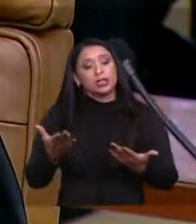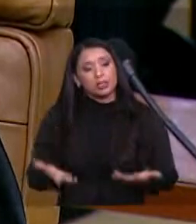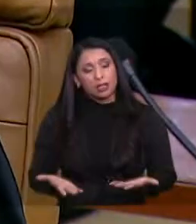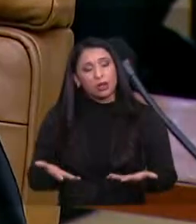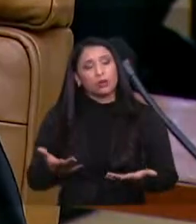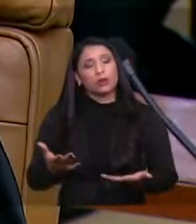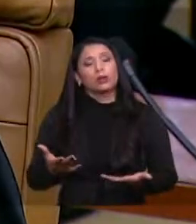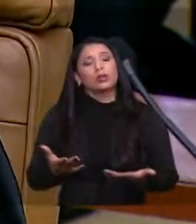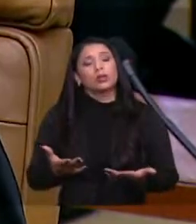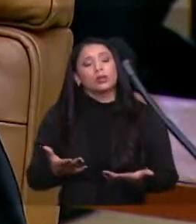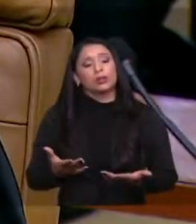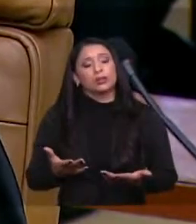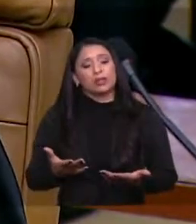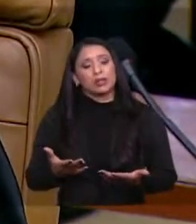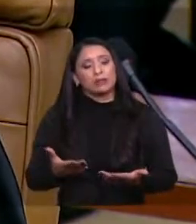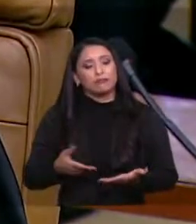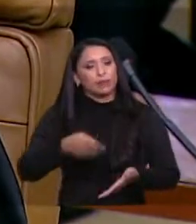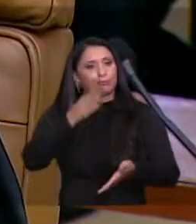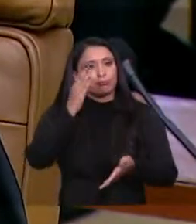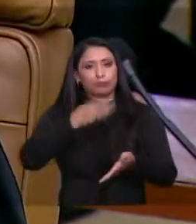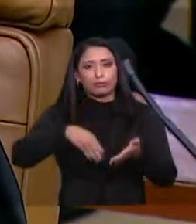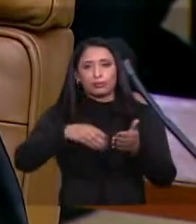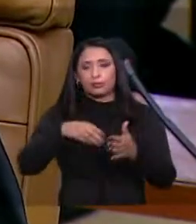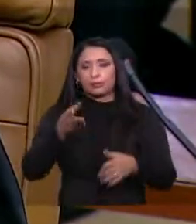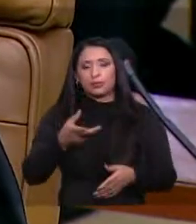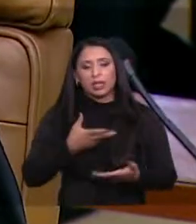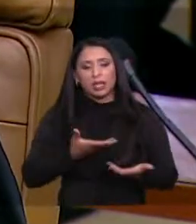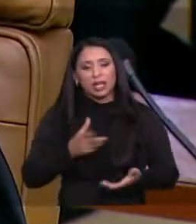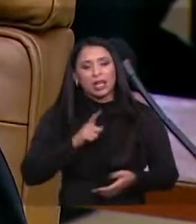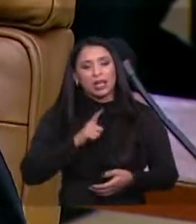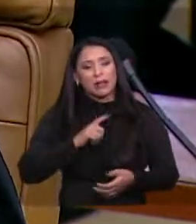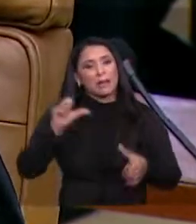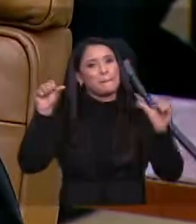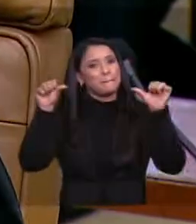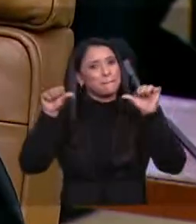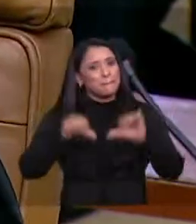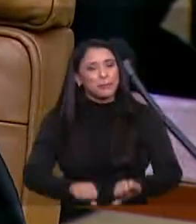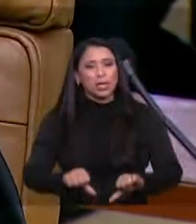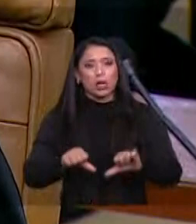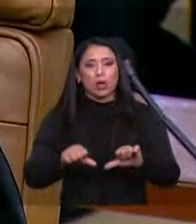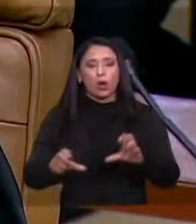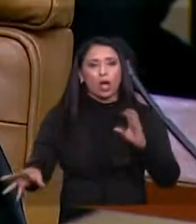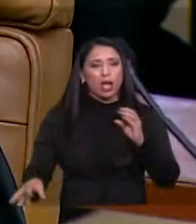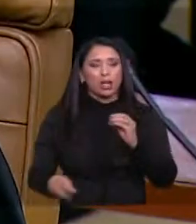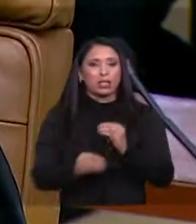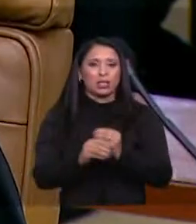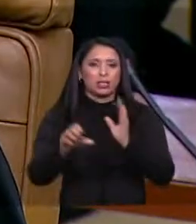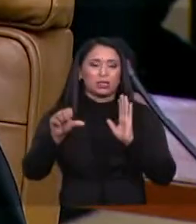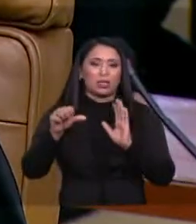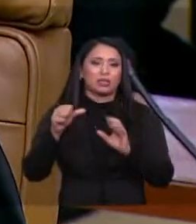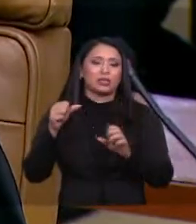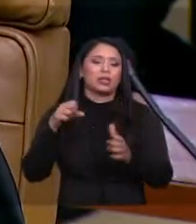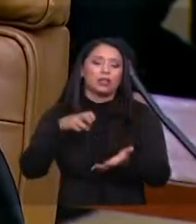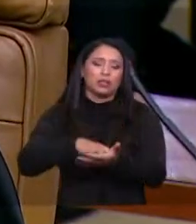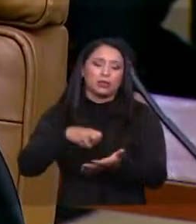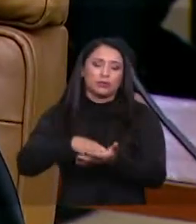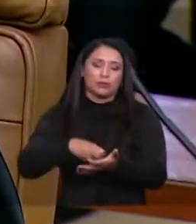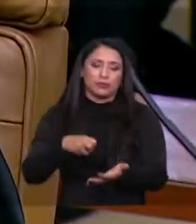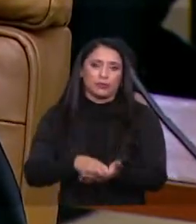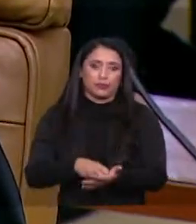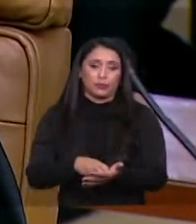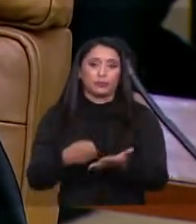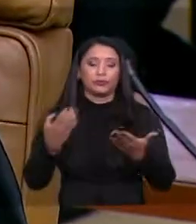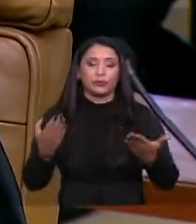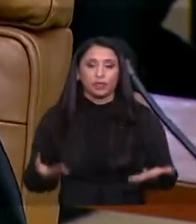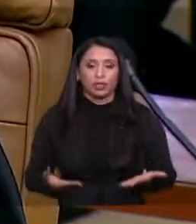a urina juízo de reprovação muito mais elevado em face de quem eventualmente não há quem diante